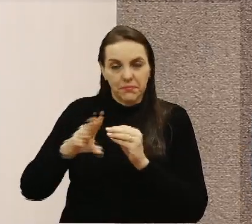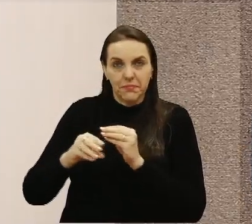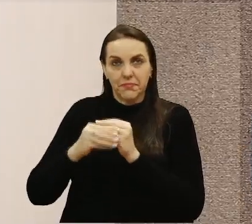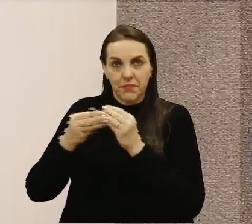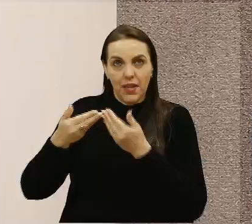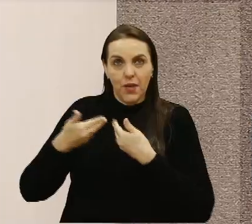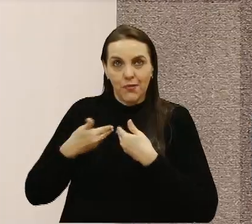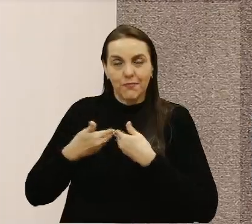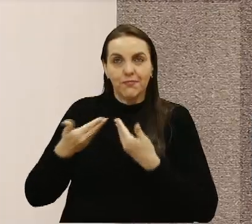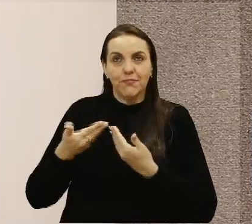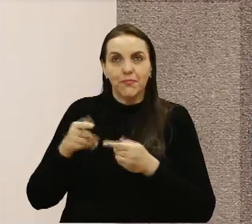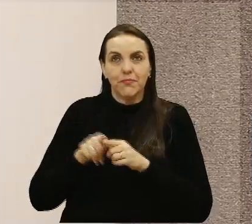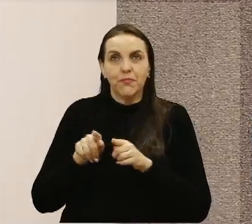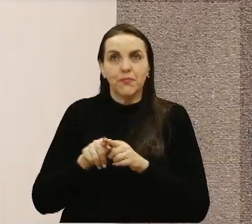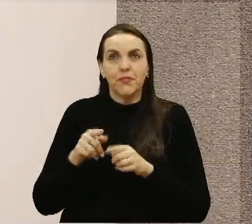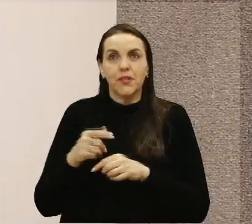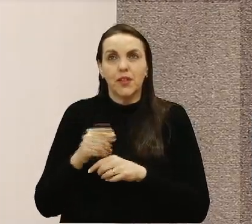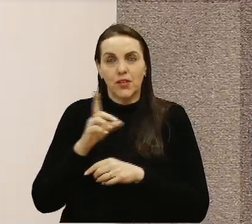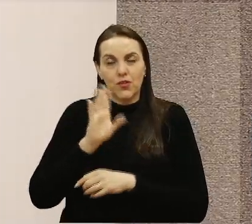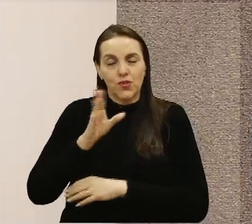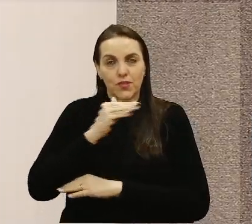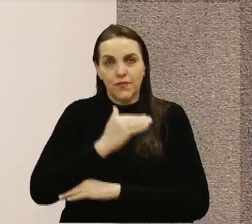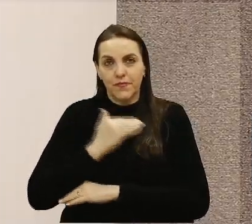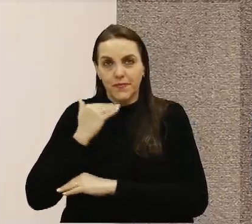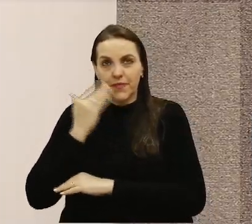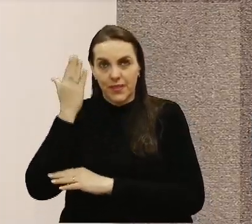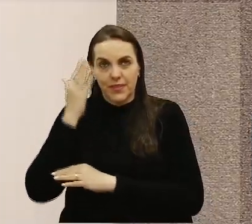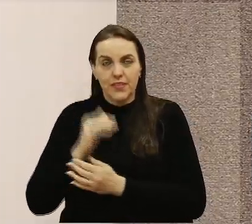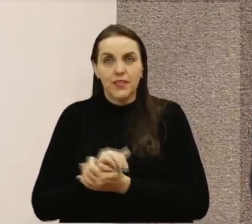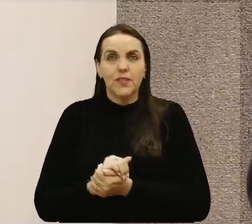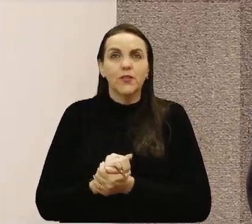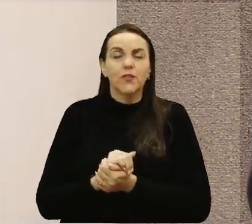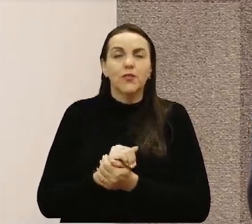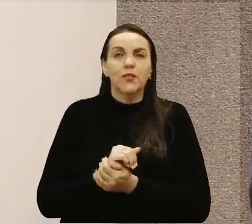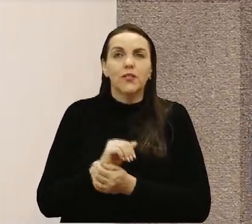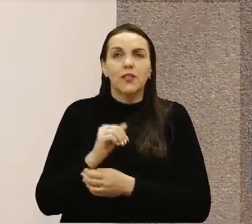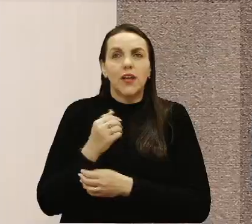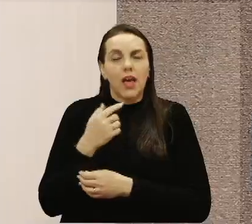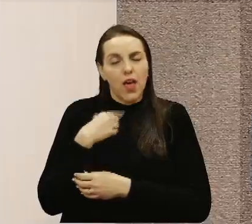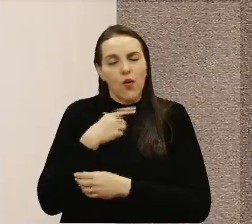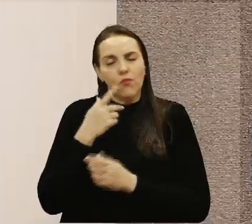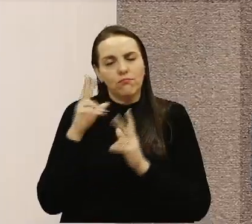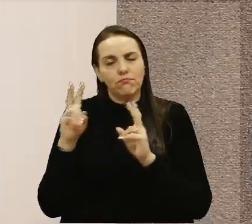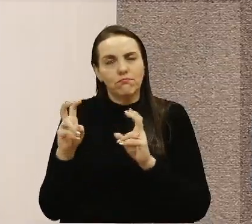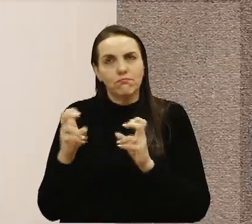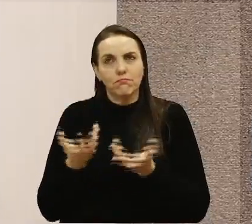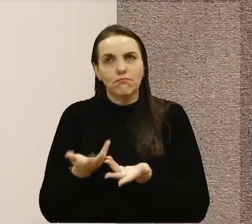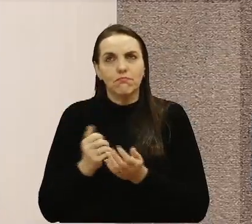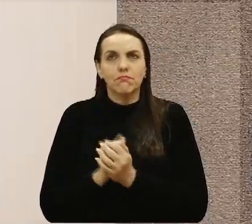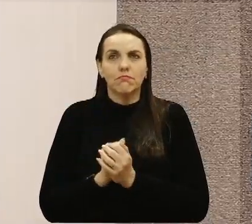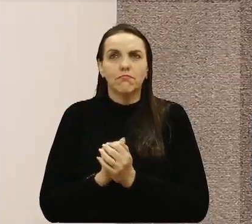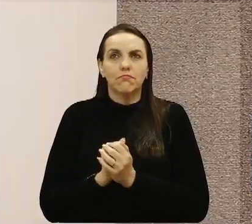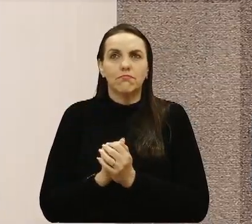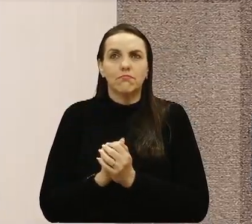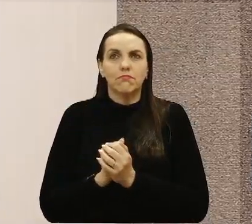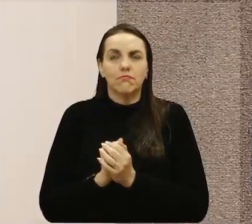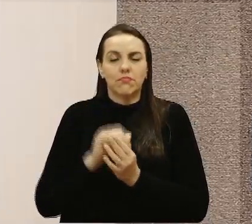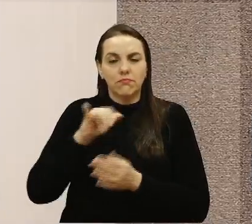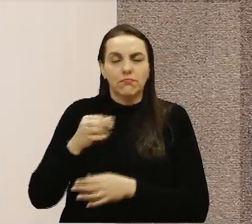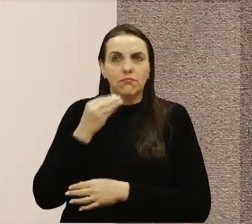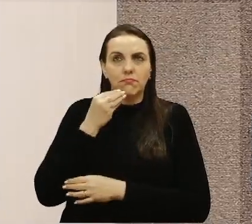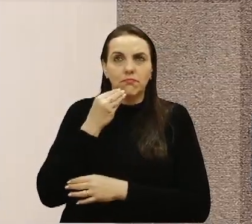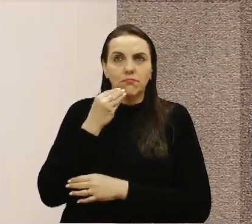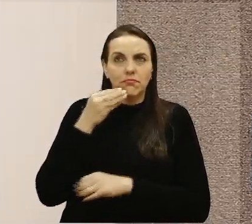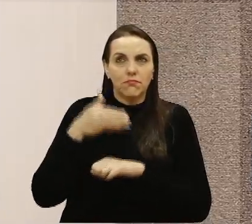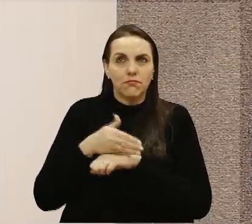aqui doutor já em memória João Leoni Ramos, né? Eu comento, vereador Cláudio, que eu tive a oportunidade de participar da última palestra proferida